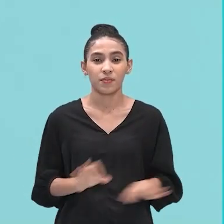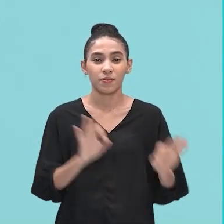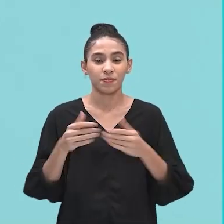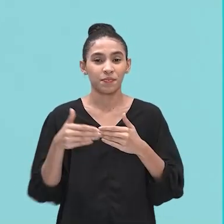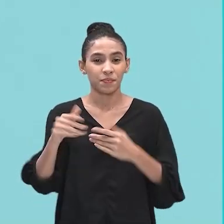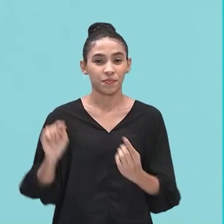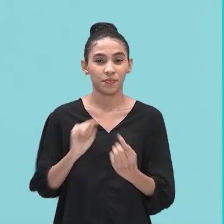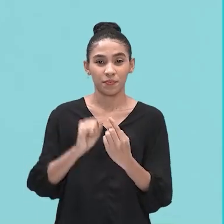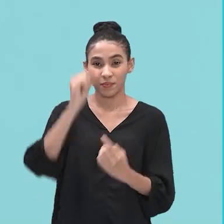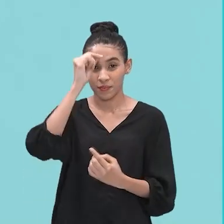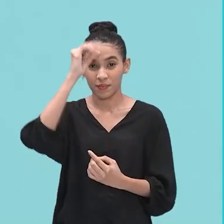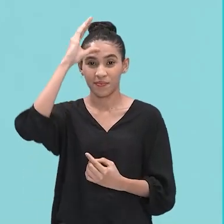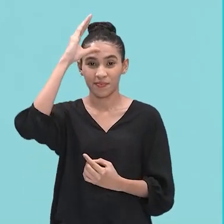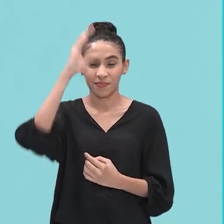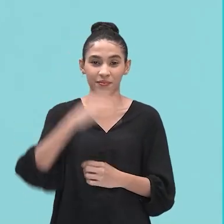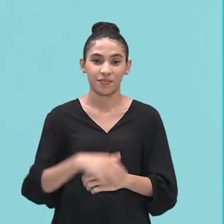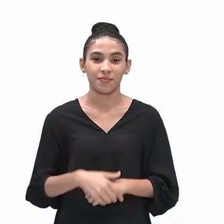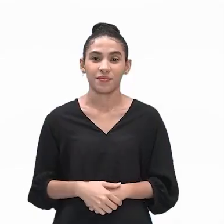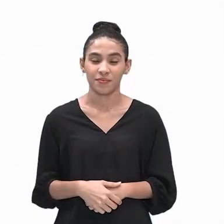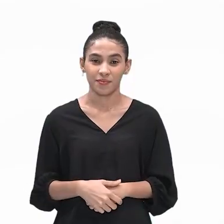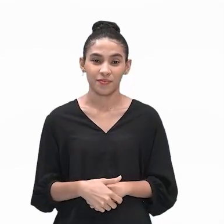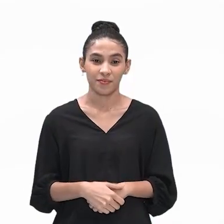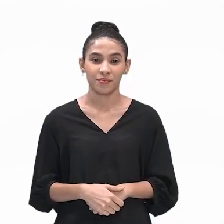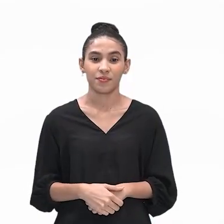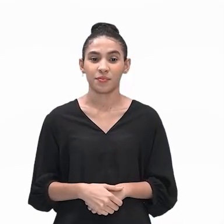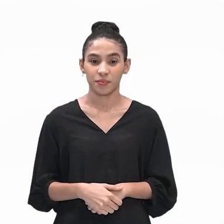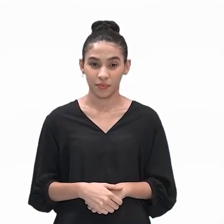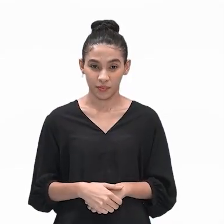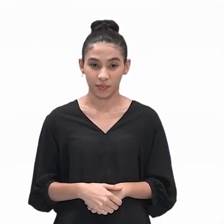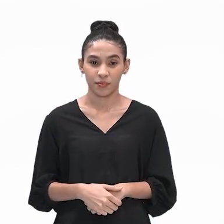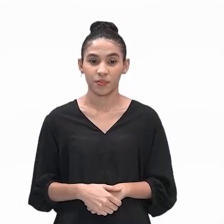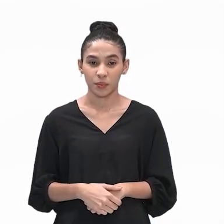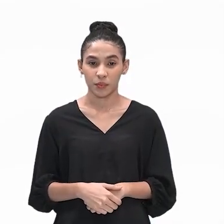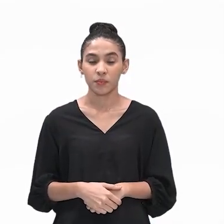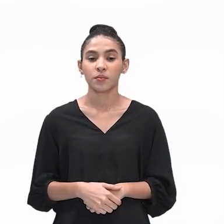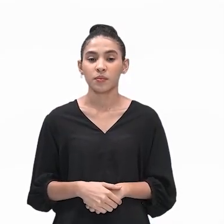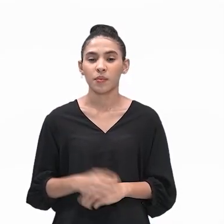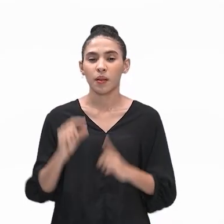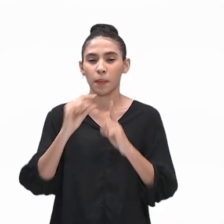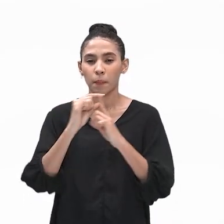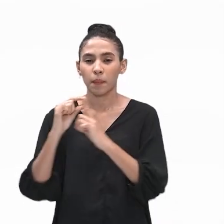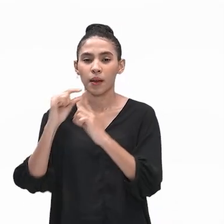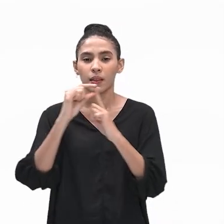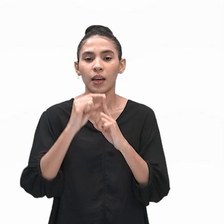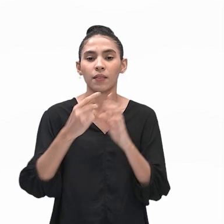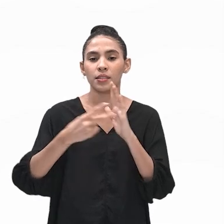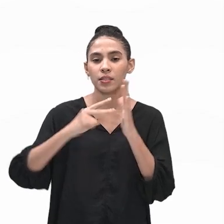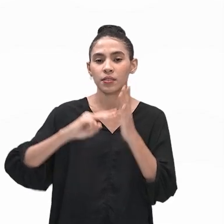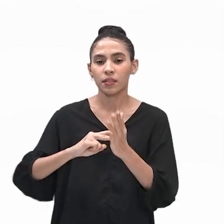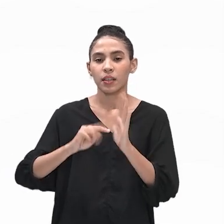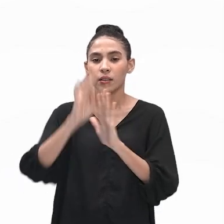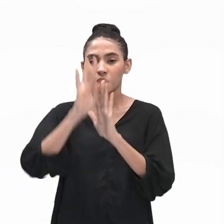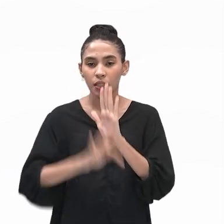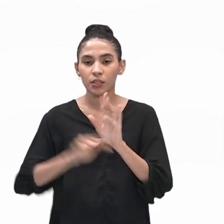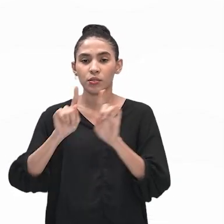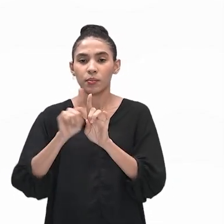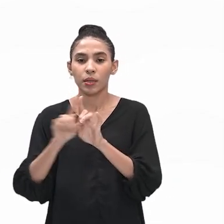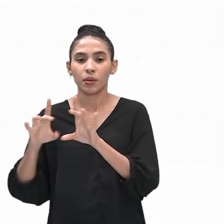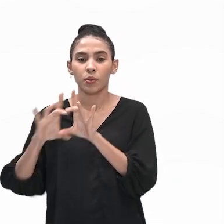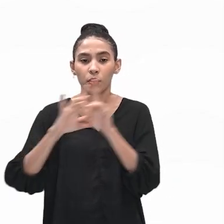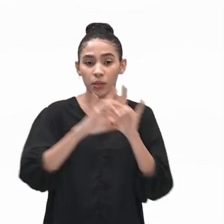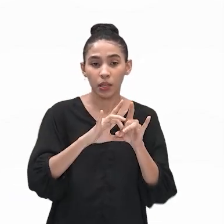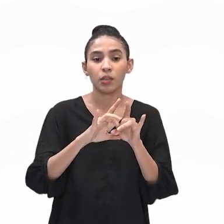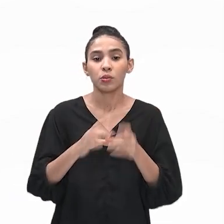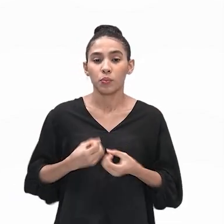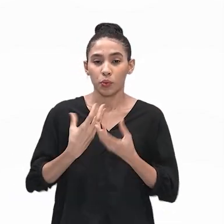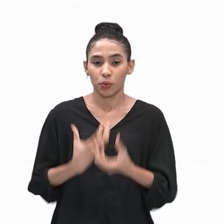de conhecimento, o objeto de conhecimento dessa aula. Significação das palavras no texto e no contexto, produção de